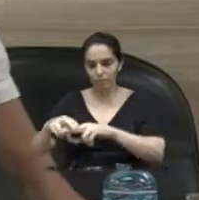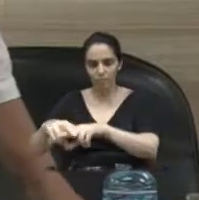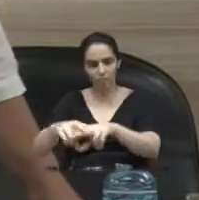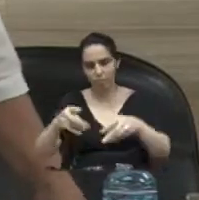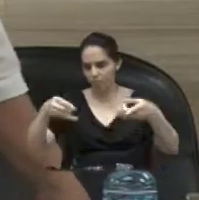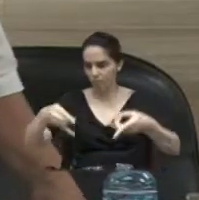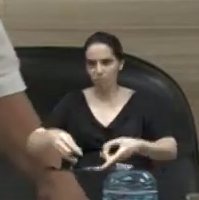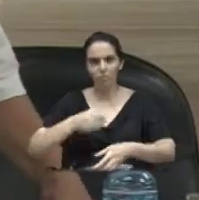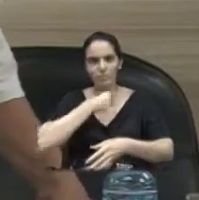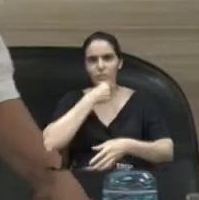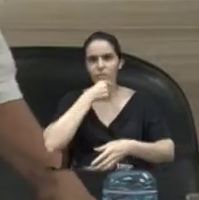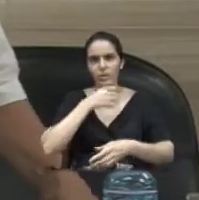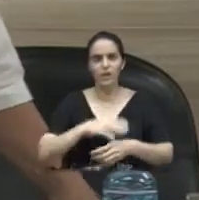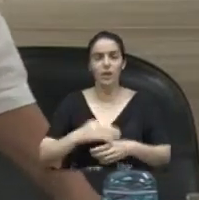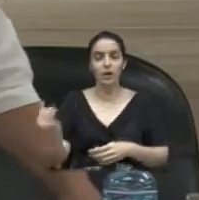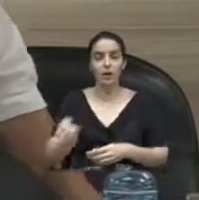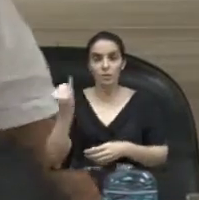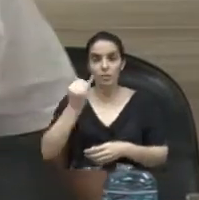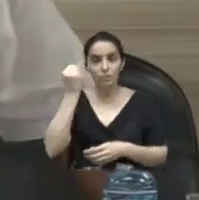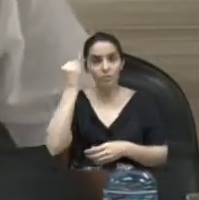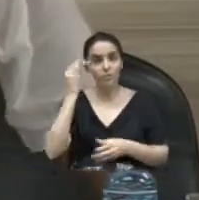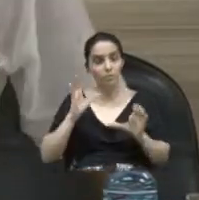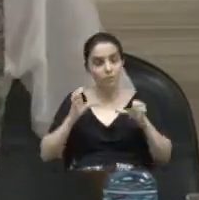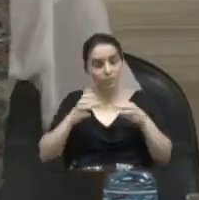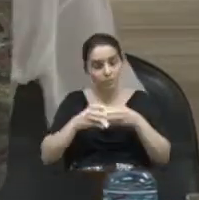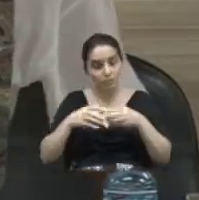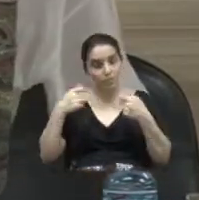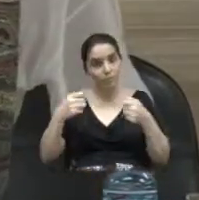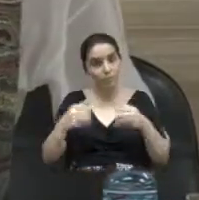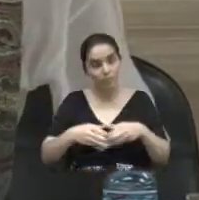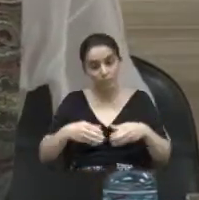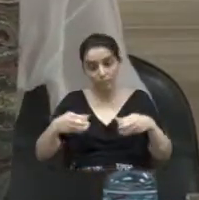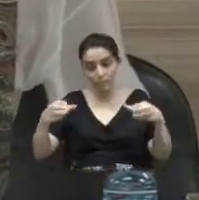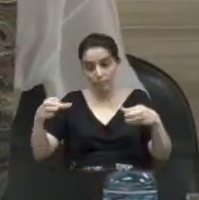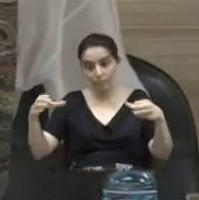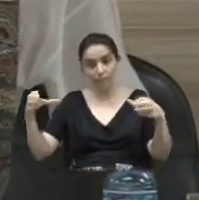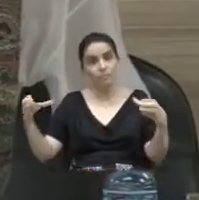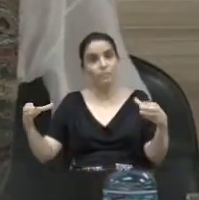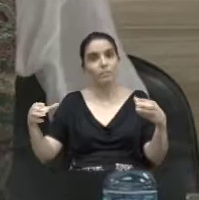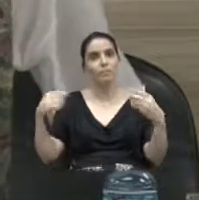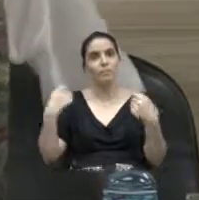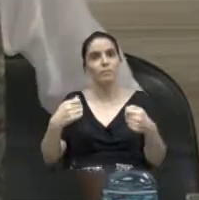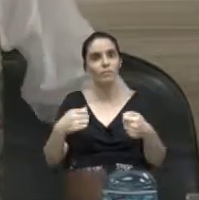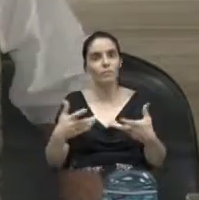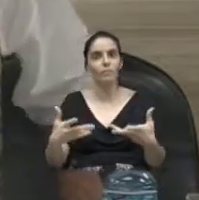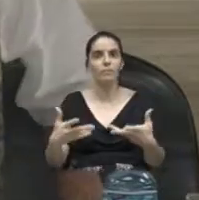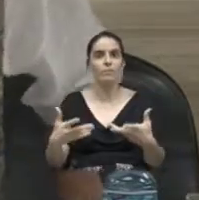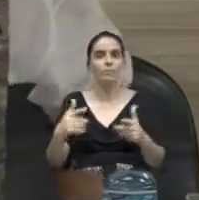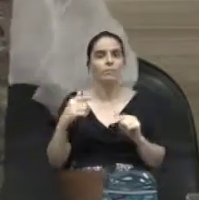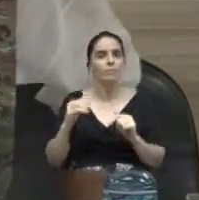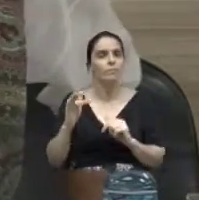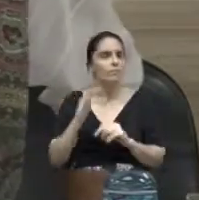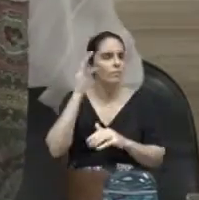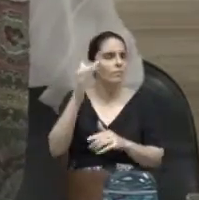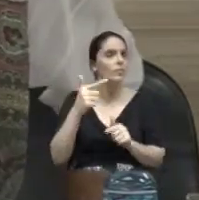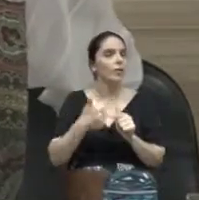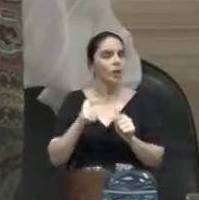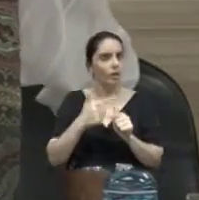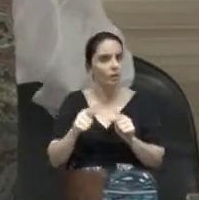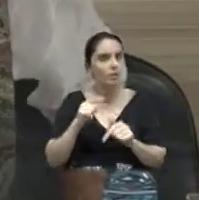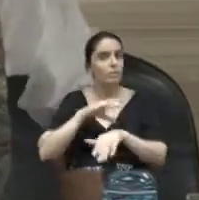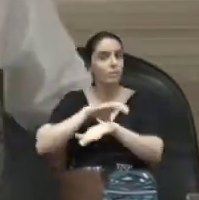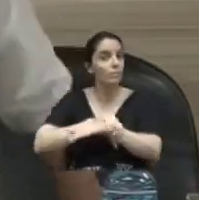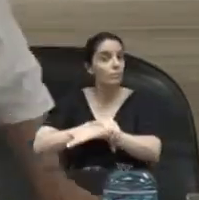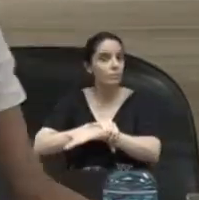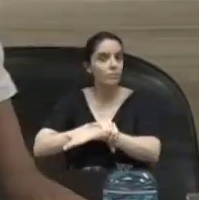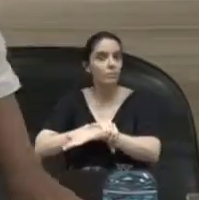gente aumente esta equipe para que a gente não tenha problemas maiores, porque acaba, de toda